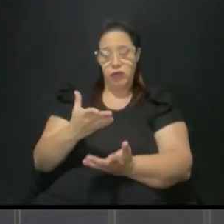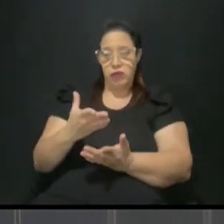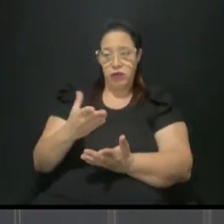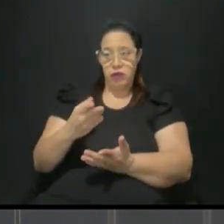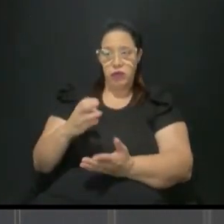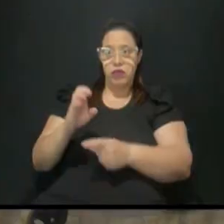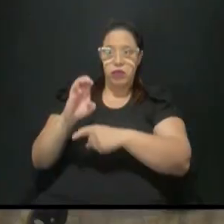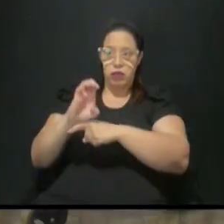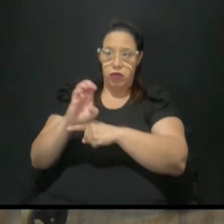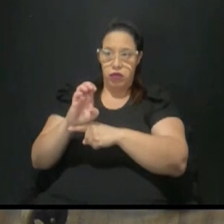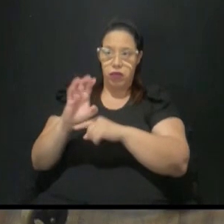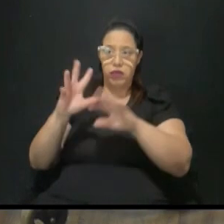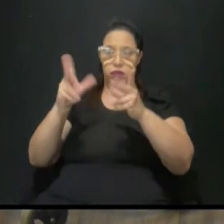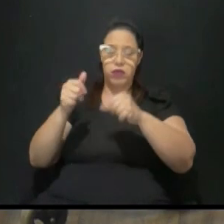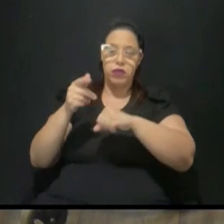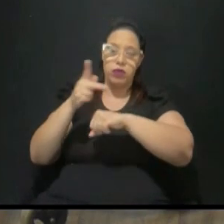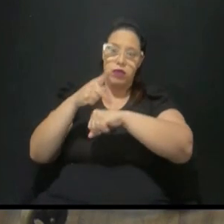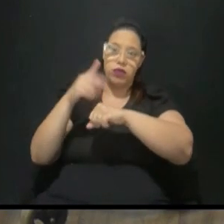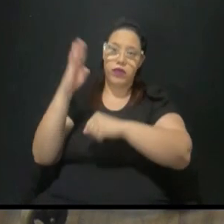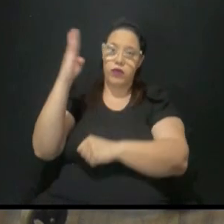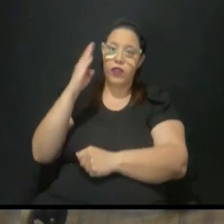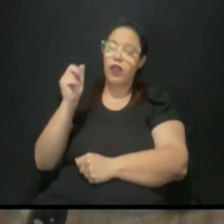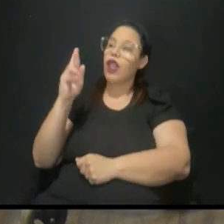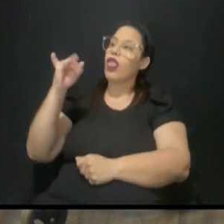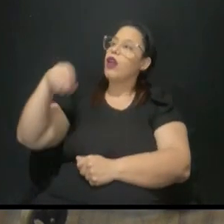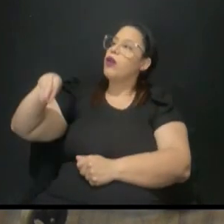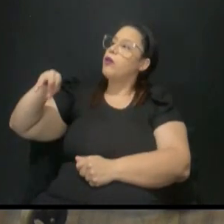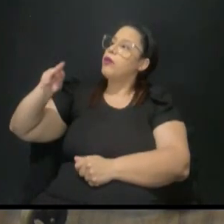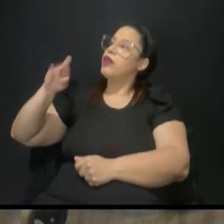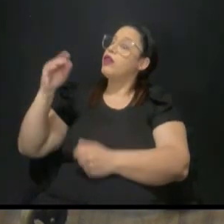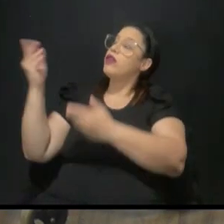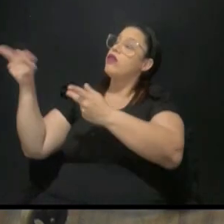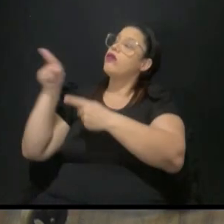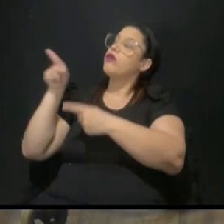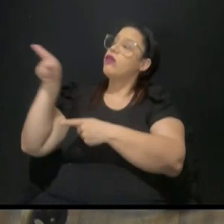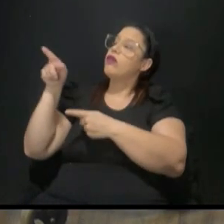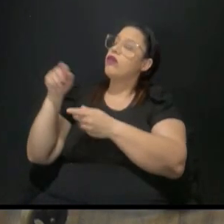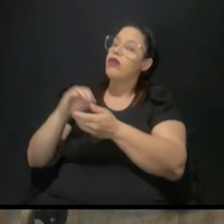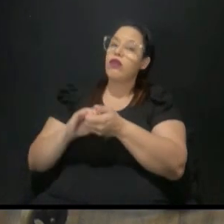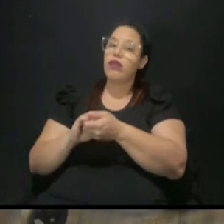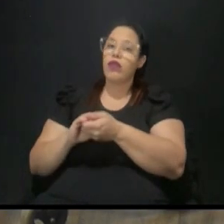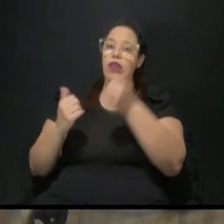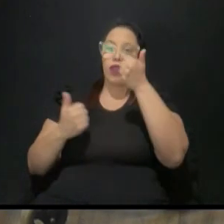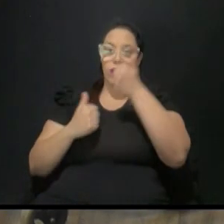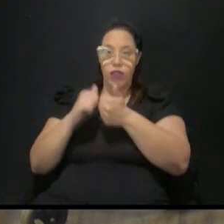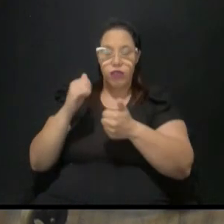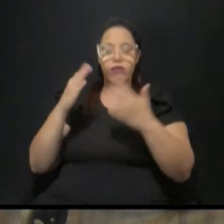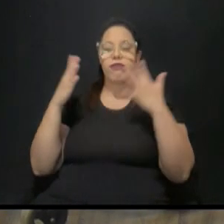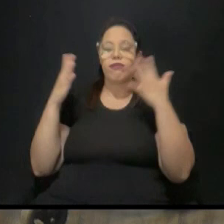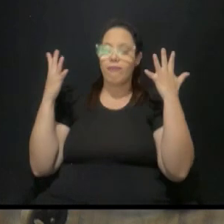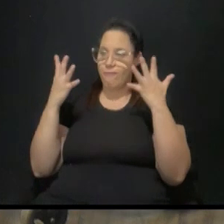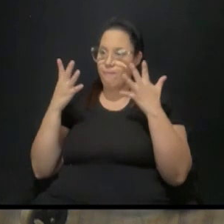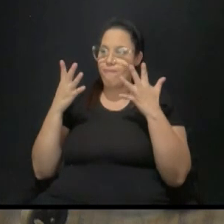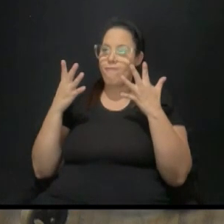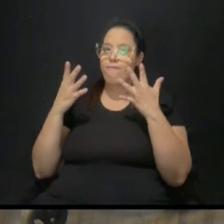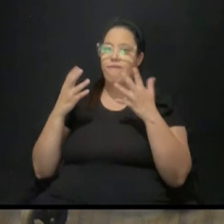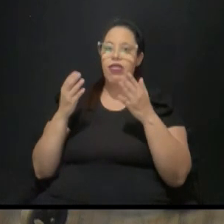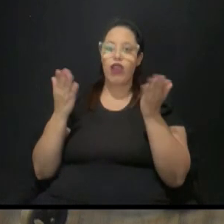Brasil. Ademir, e você? Seja bem-vindo. Bolsa Atleta, eu já fui contemplado também pelo Bolsa Atleta, e